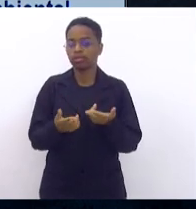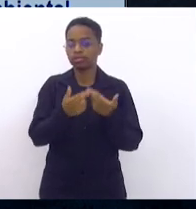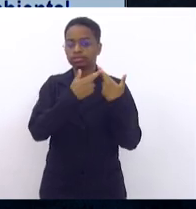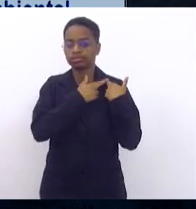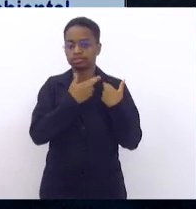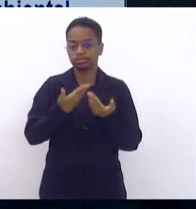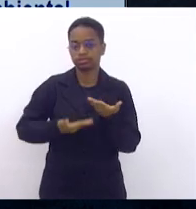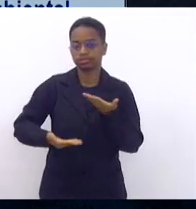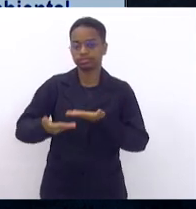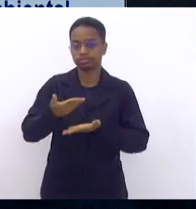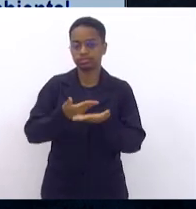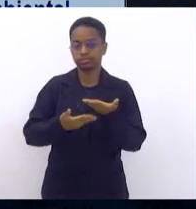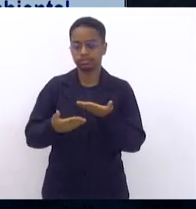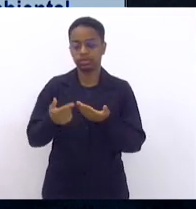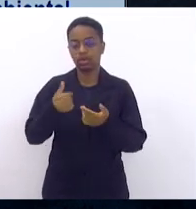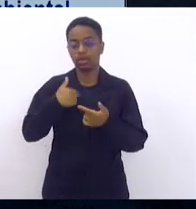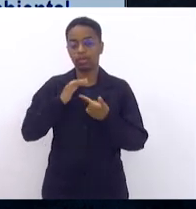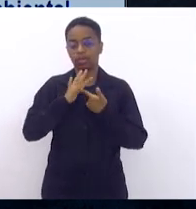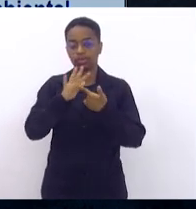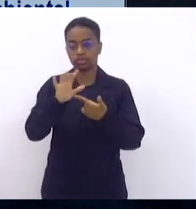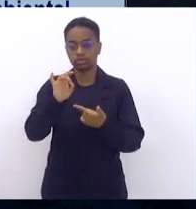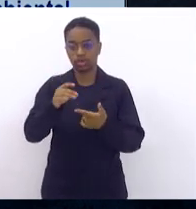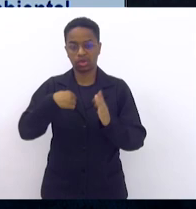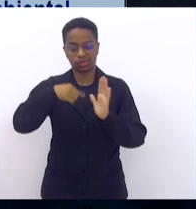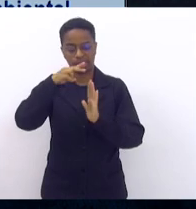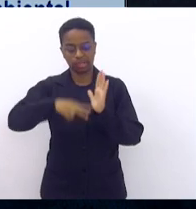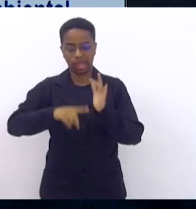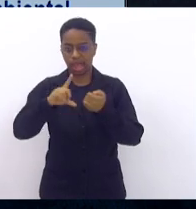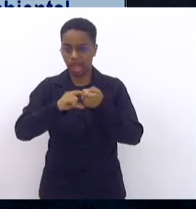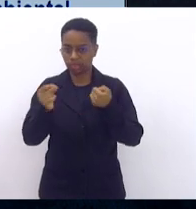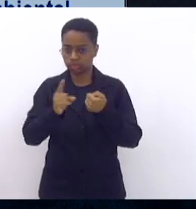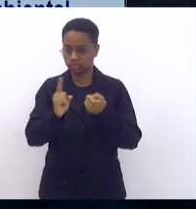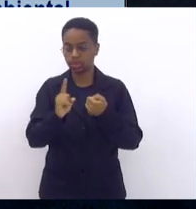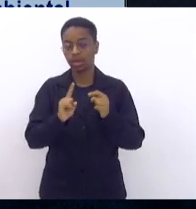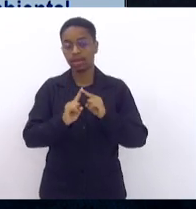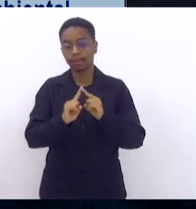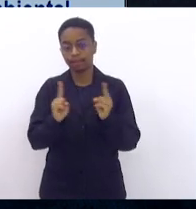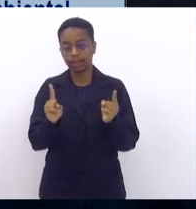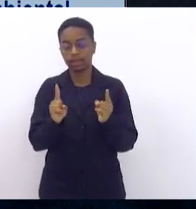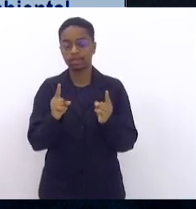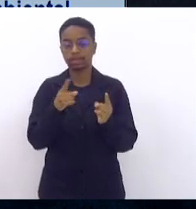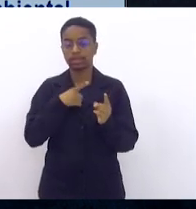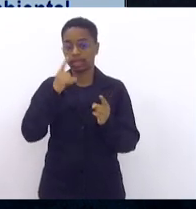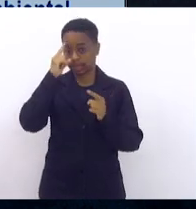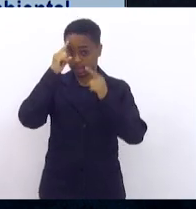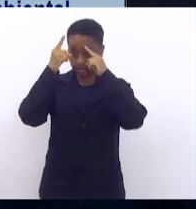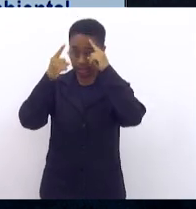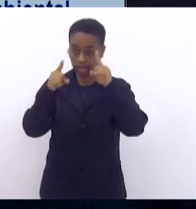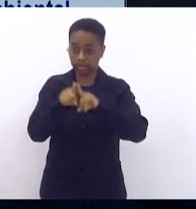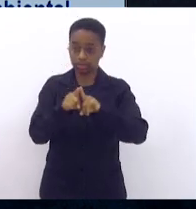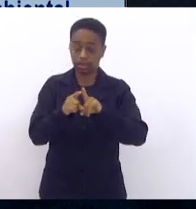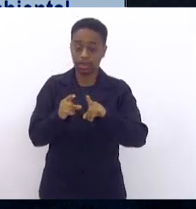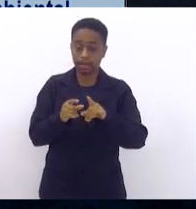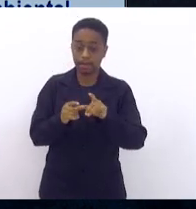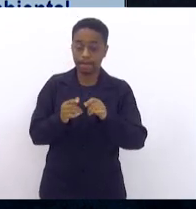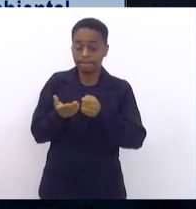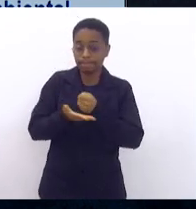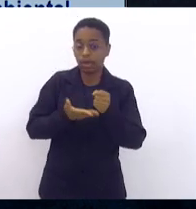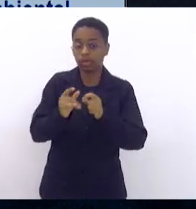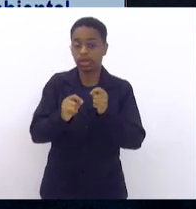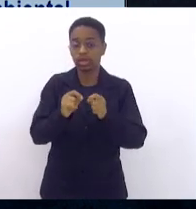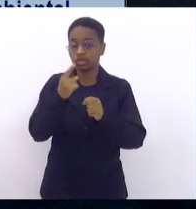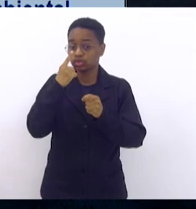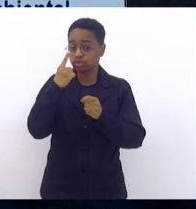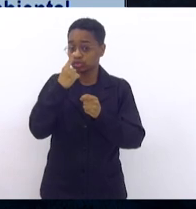compartilhada é só para pontuar eu não vou ler os artigos mas fica aí né a ideia o princípio do poluidor pagador e